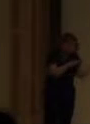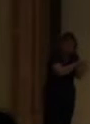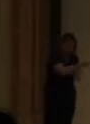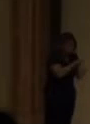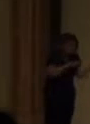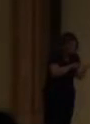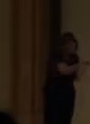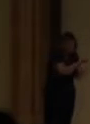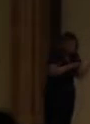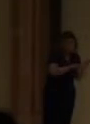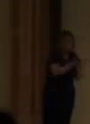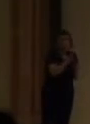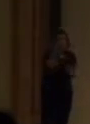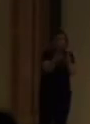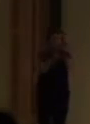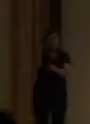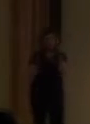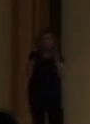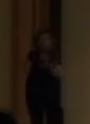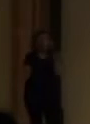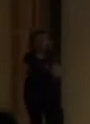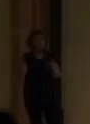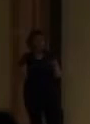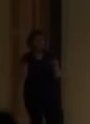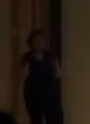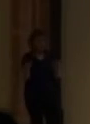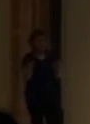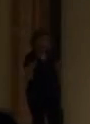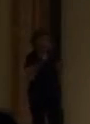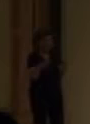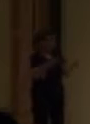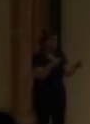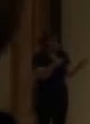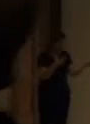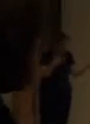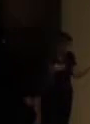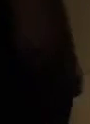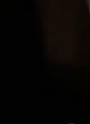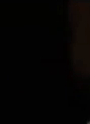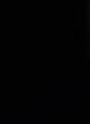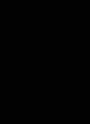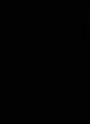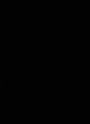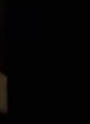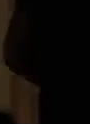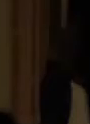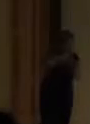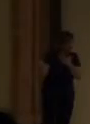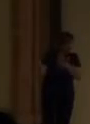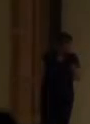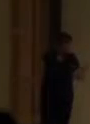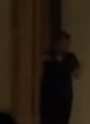em massa aquilo que Agamben, no seu muito conhecido livro, chama o homo sacer, ou